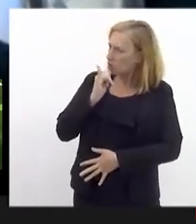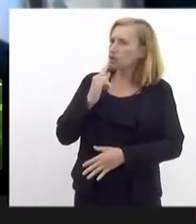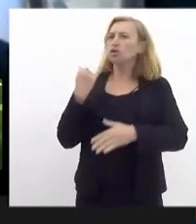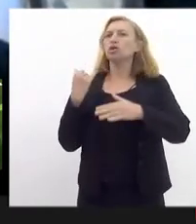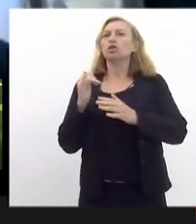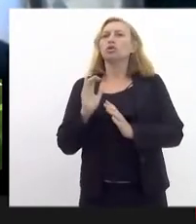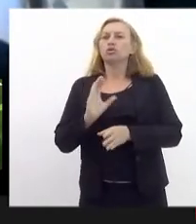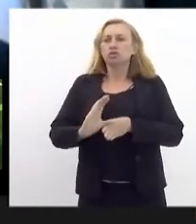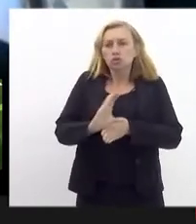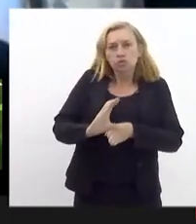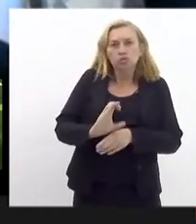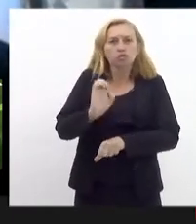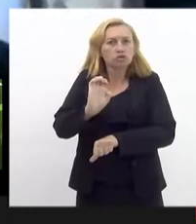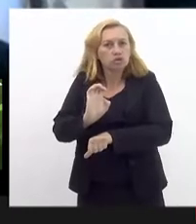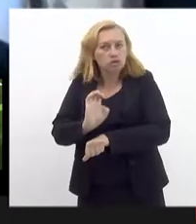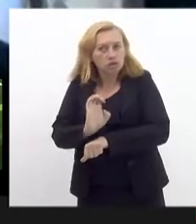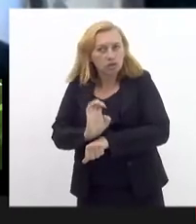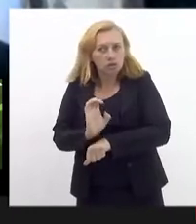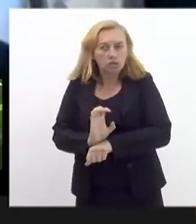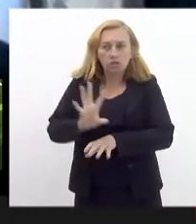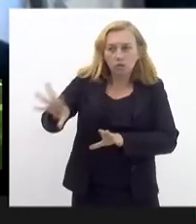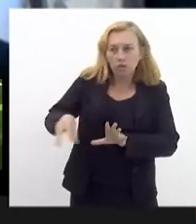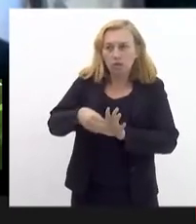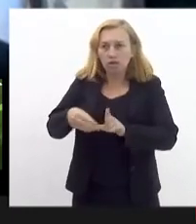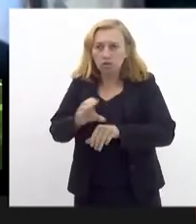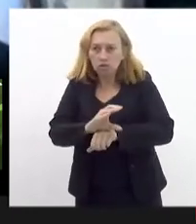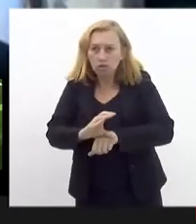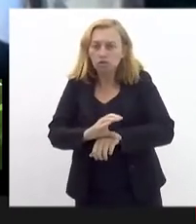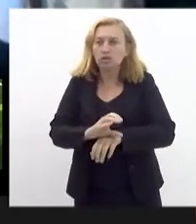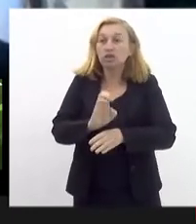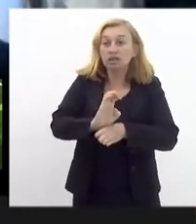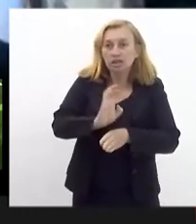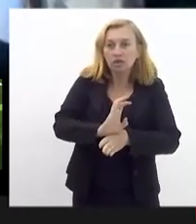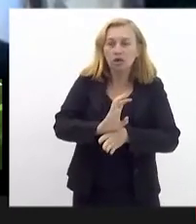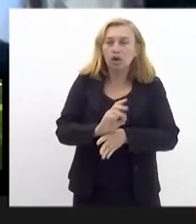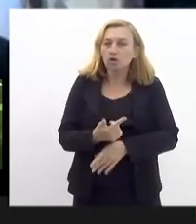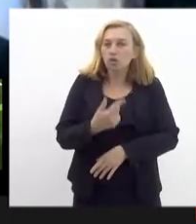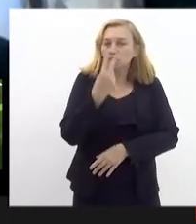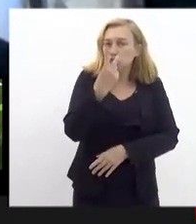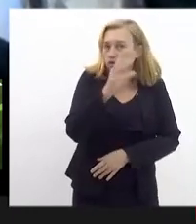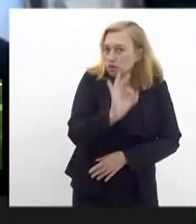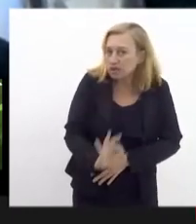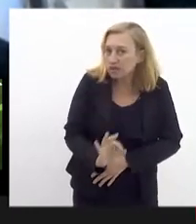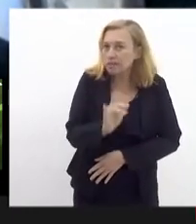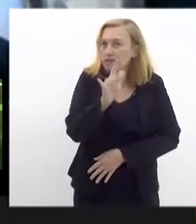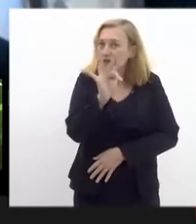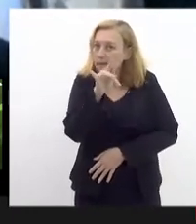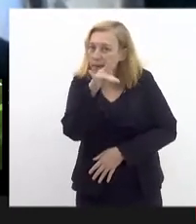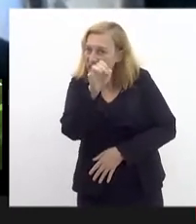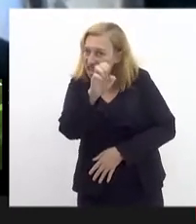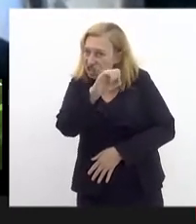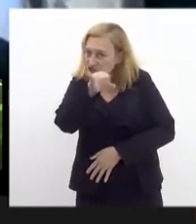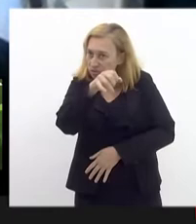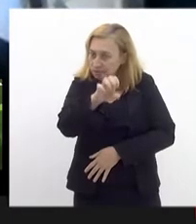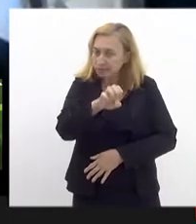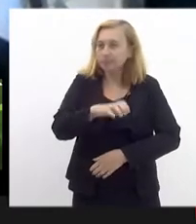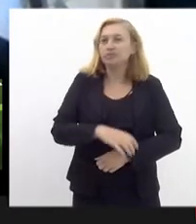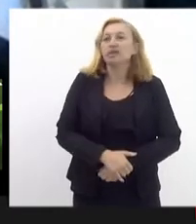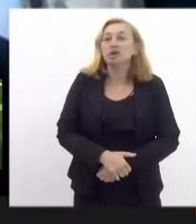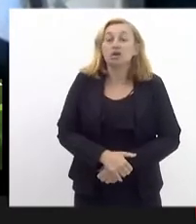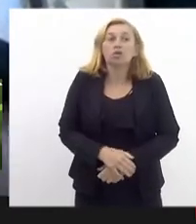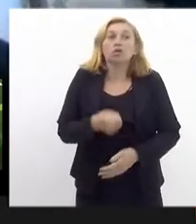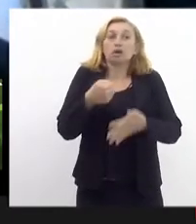Estadual, colocamos na Constituição Estadual os 2% para a FAPERJ, né? Foi